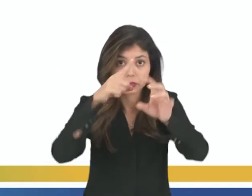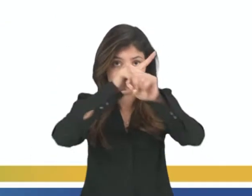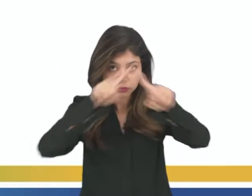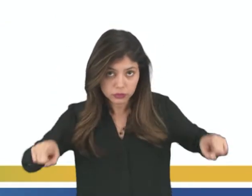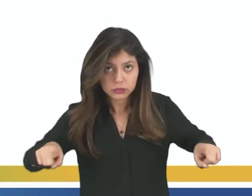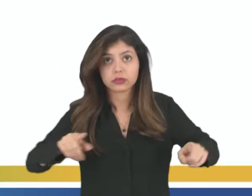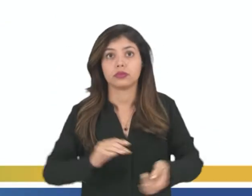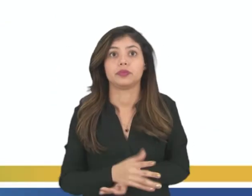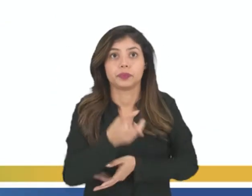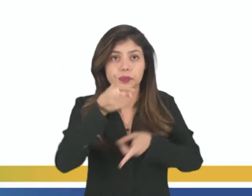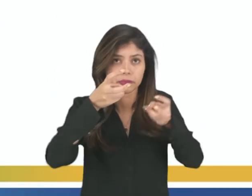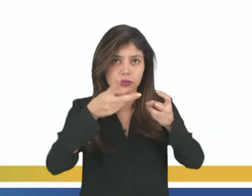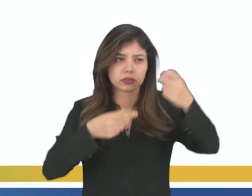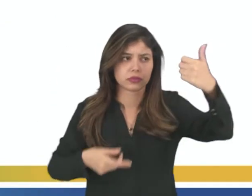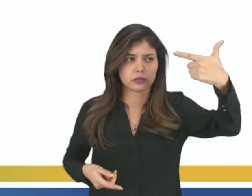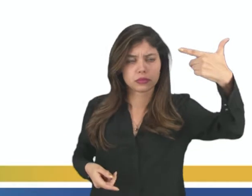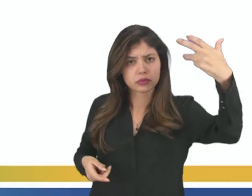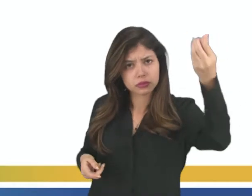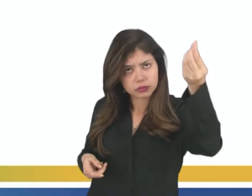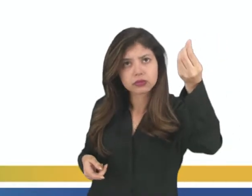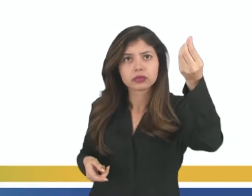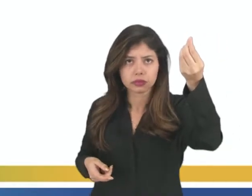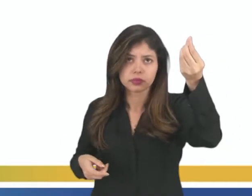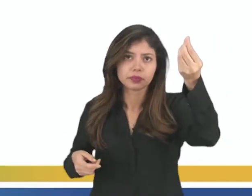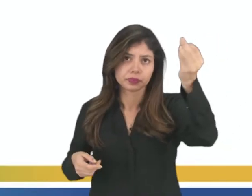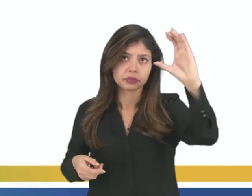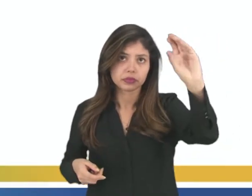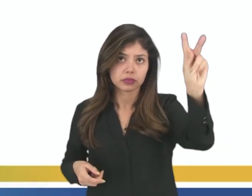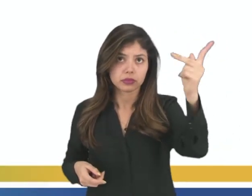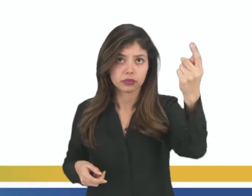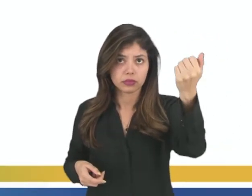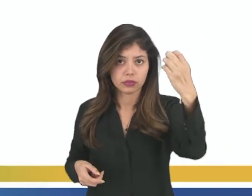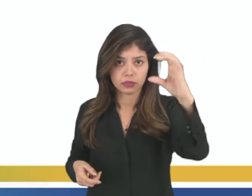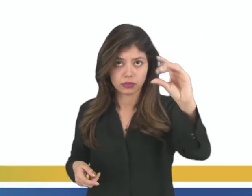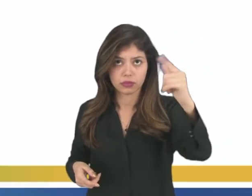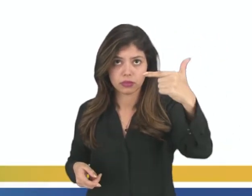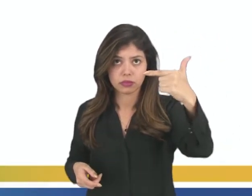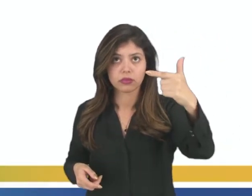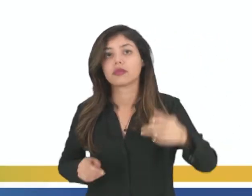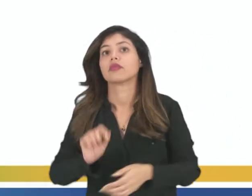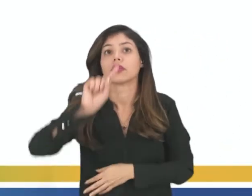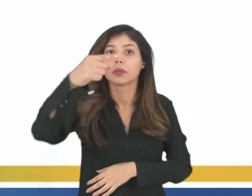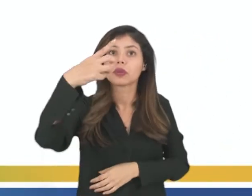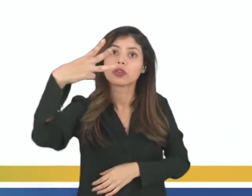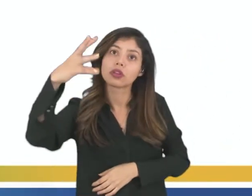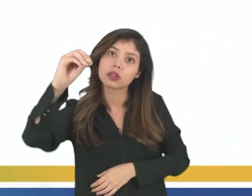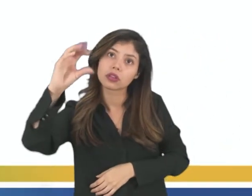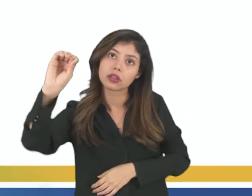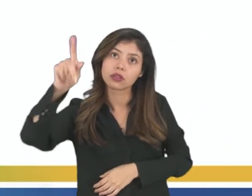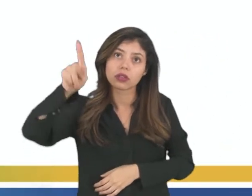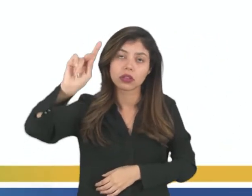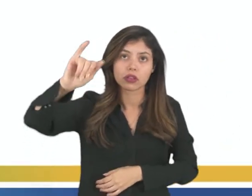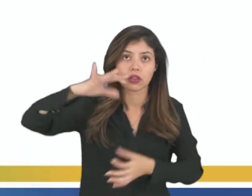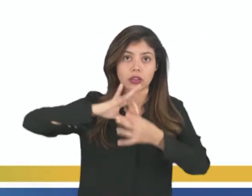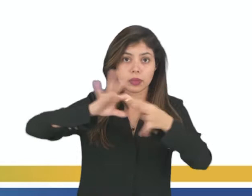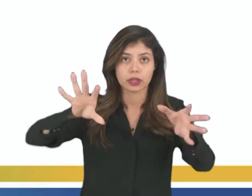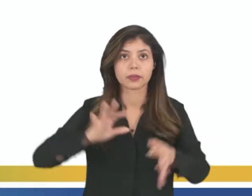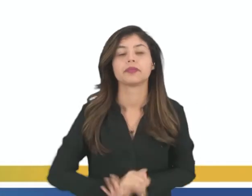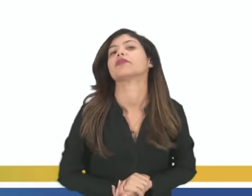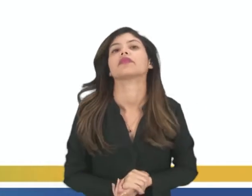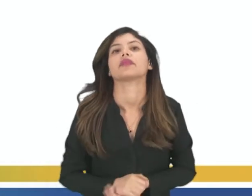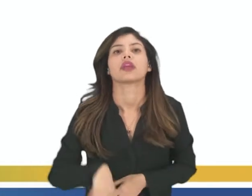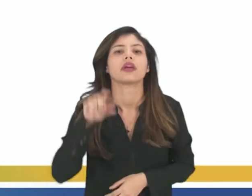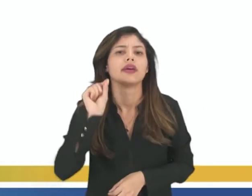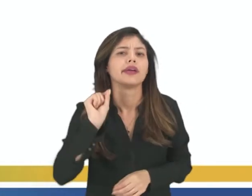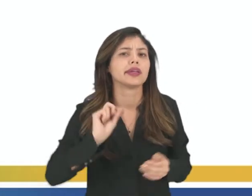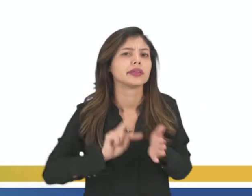vamos perceber o seguinte: 26 gramas de acetileno produzem 1.300 kJ de calor. O que a